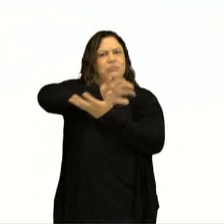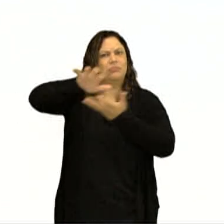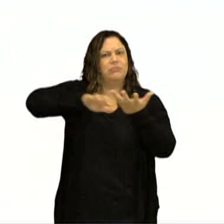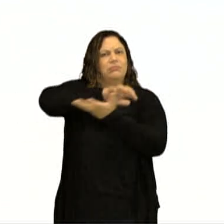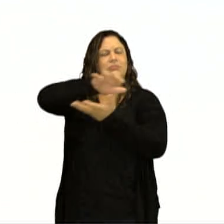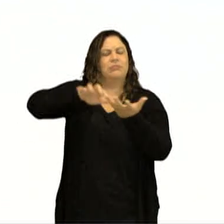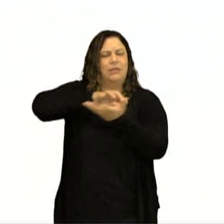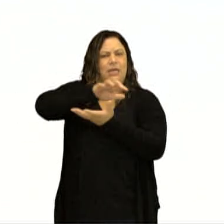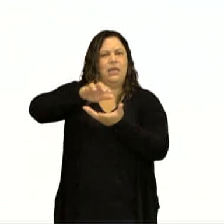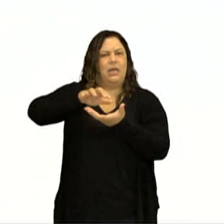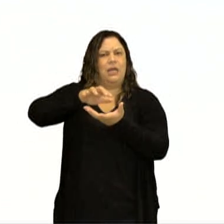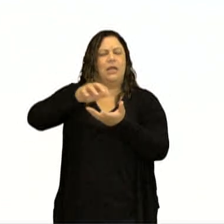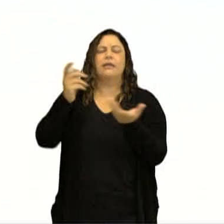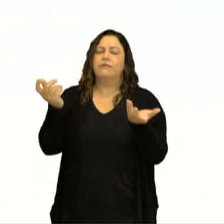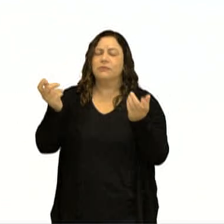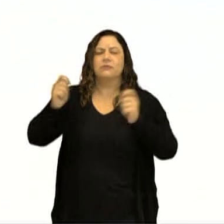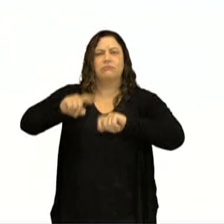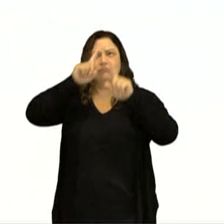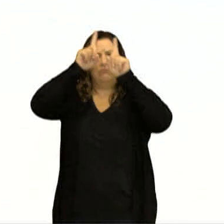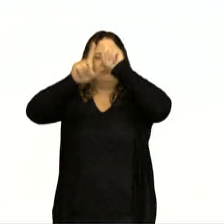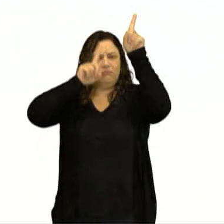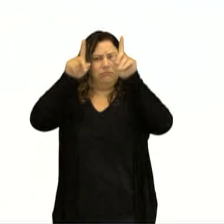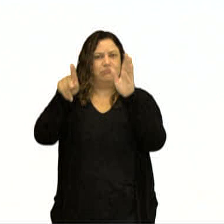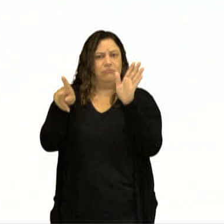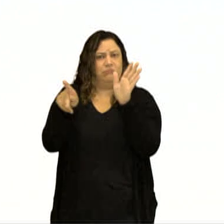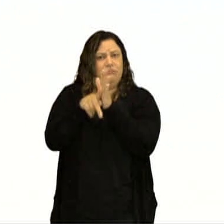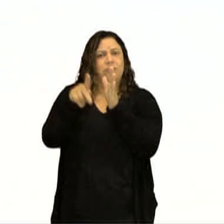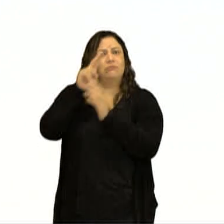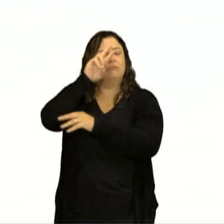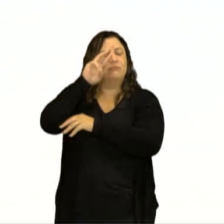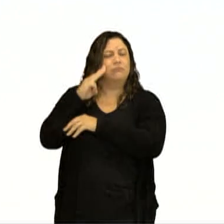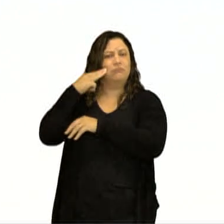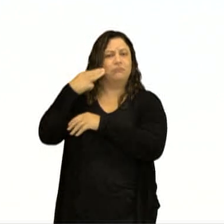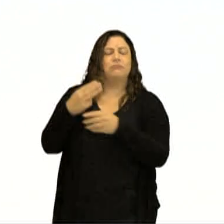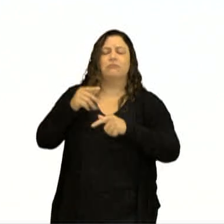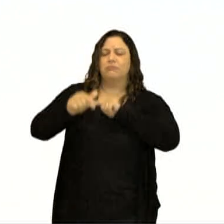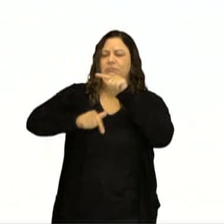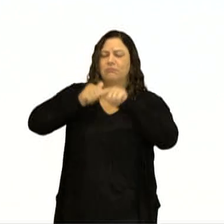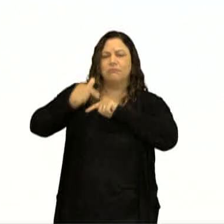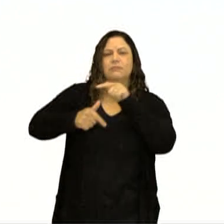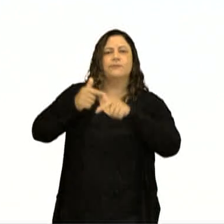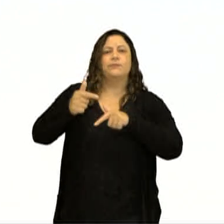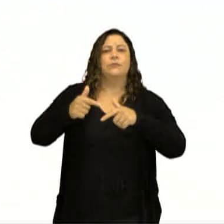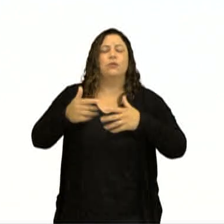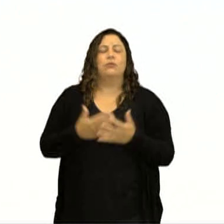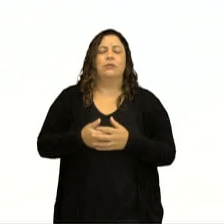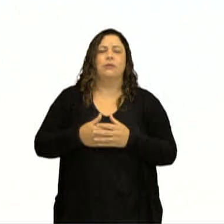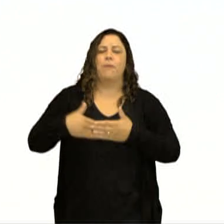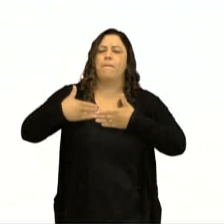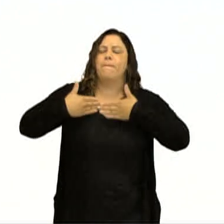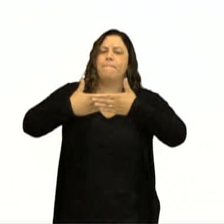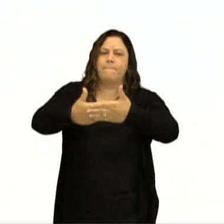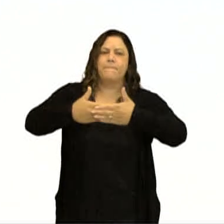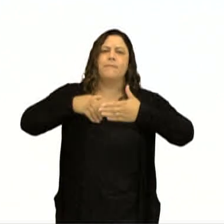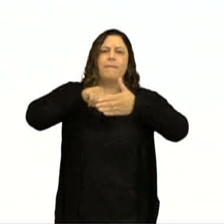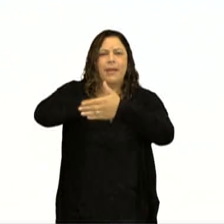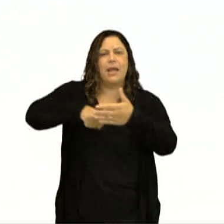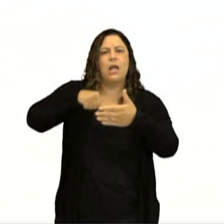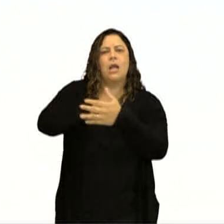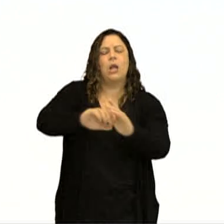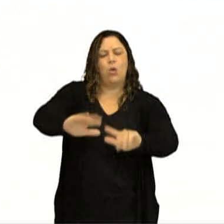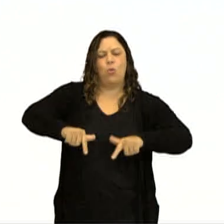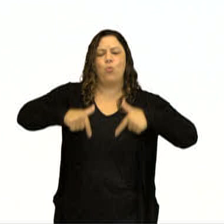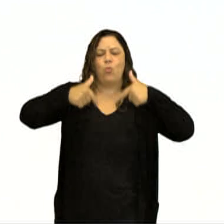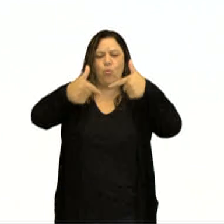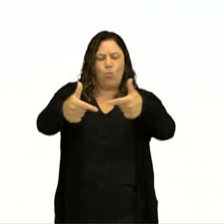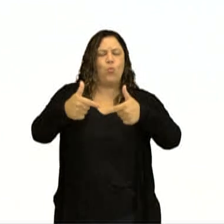Karl Marx. E nessas ideias, quando os trabalhadores, através de uma luta de classes, eles